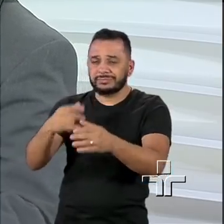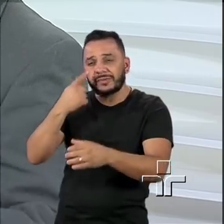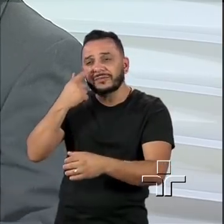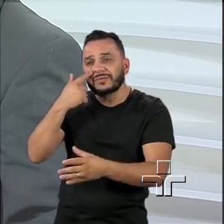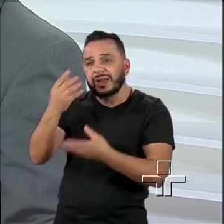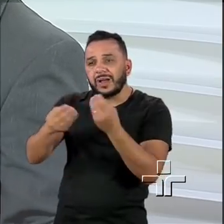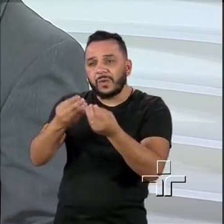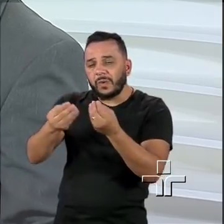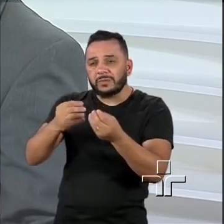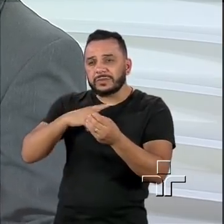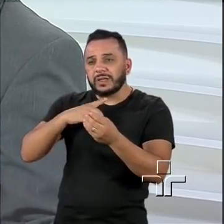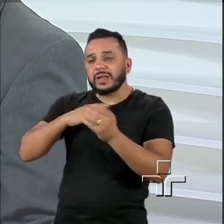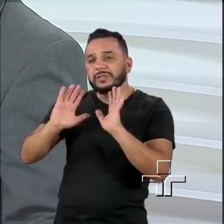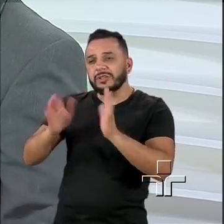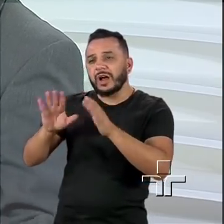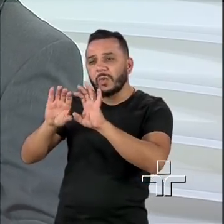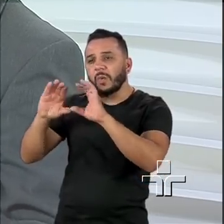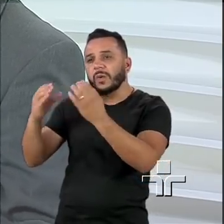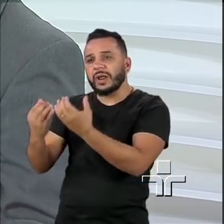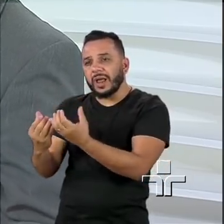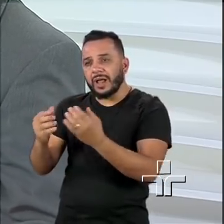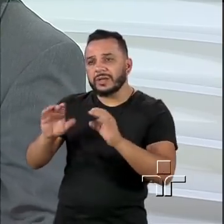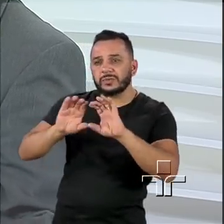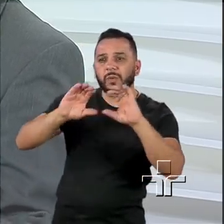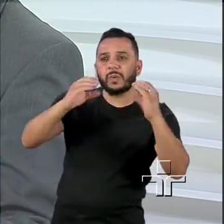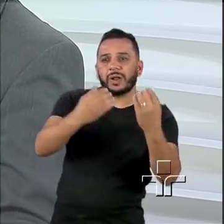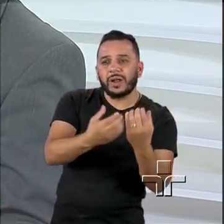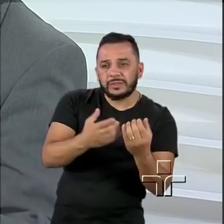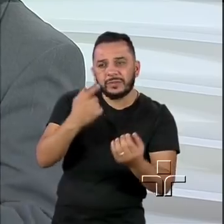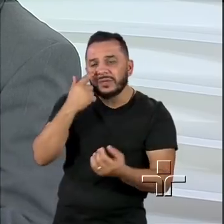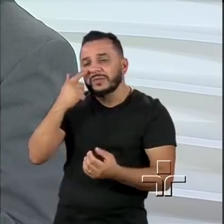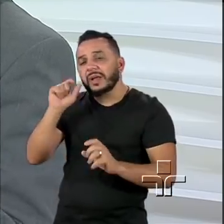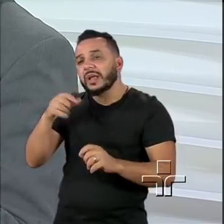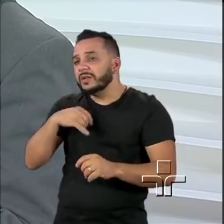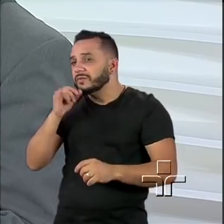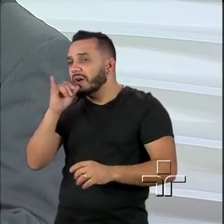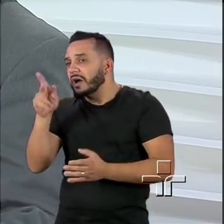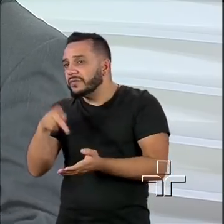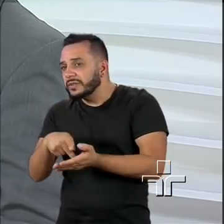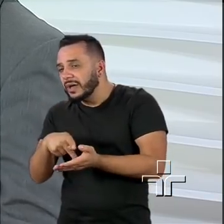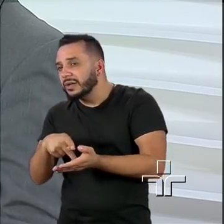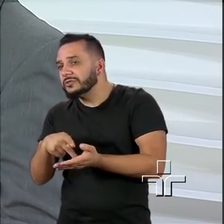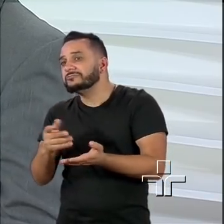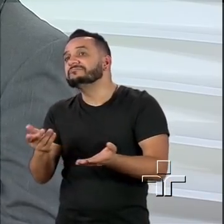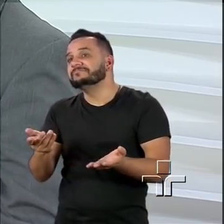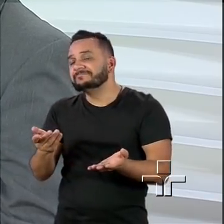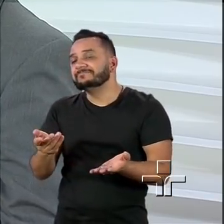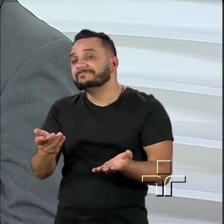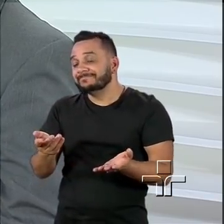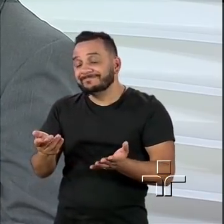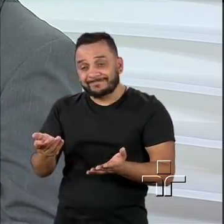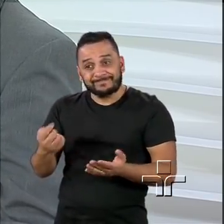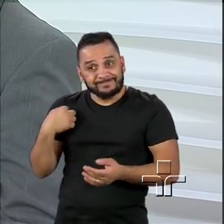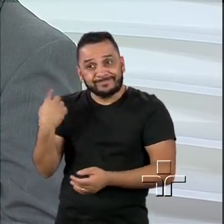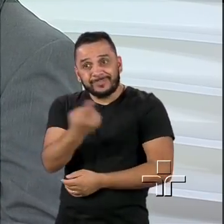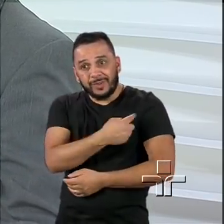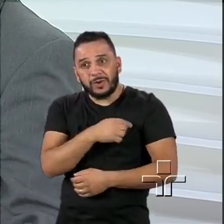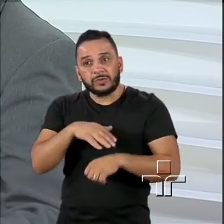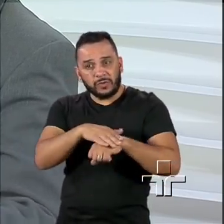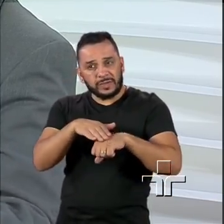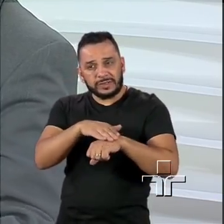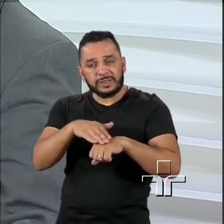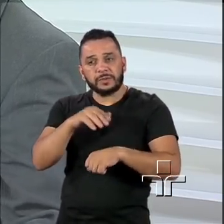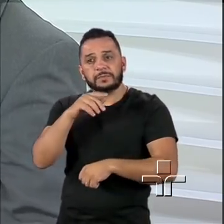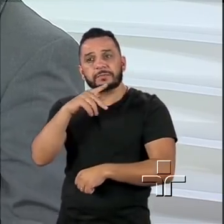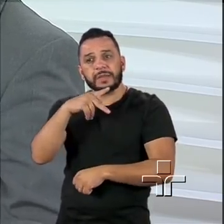Vamos aguardar as convenções para ver quem exatamente está falando a verdade para lá e para cá. Porque nós também estamos dialogando com o PDT, nós